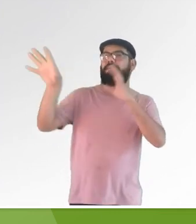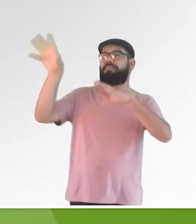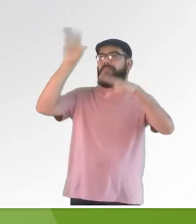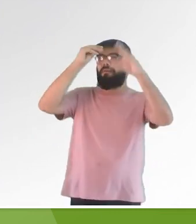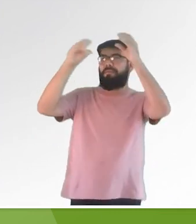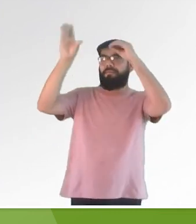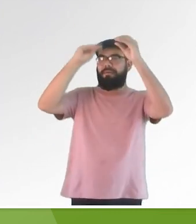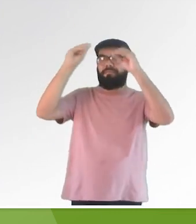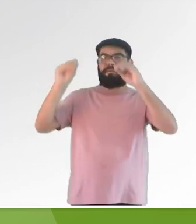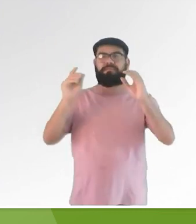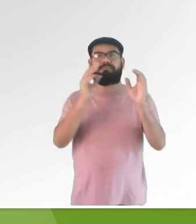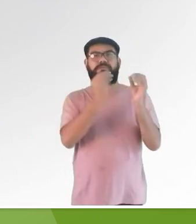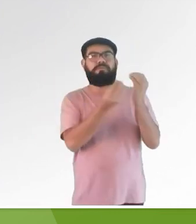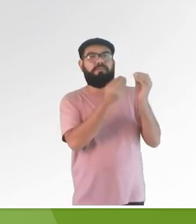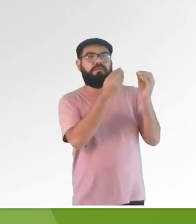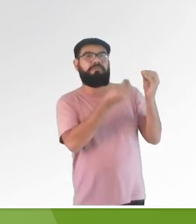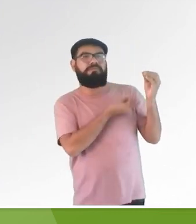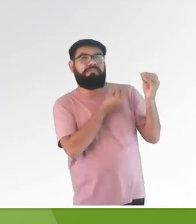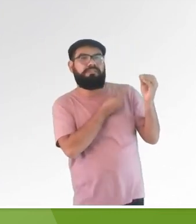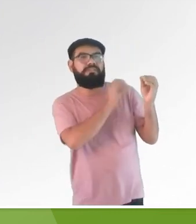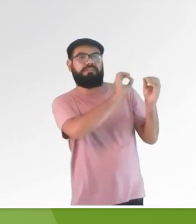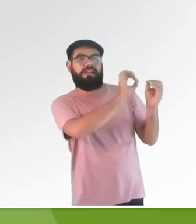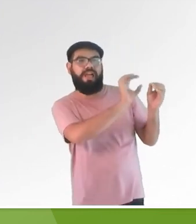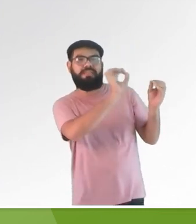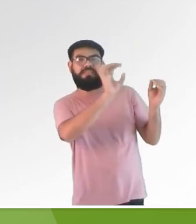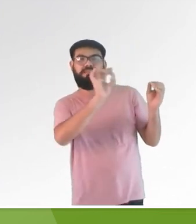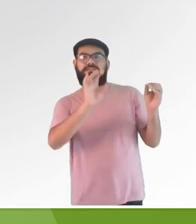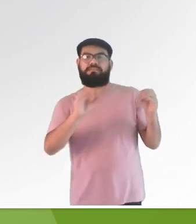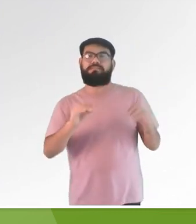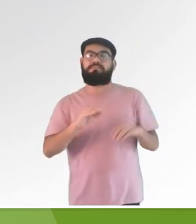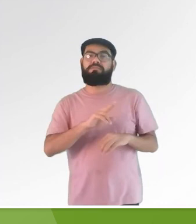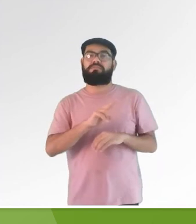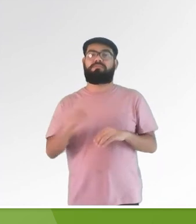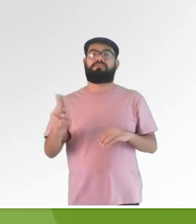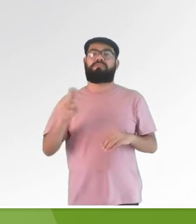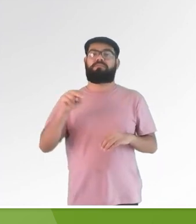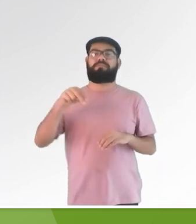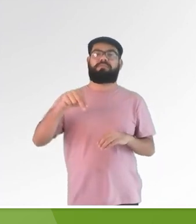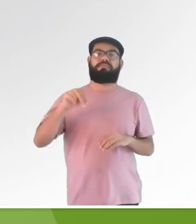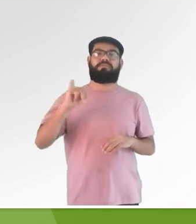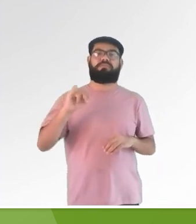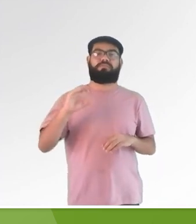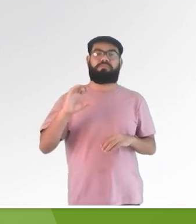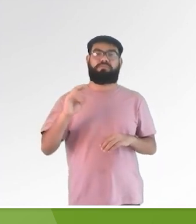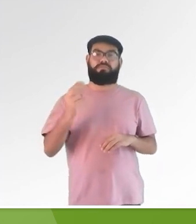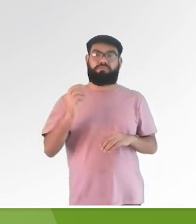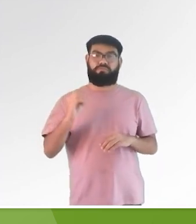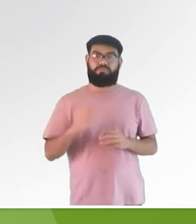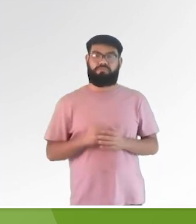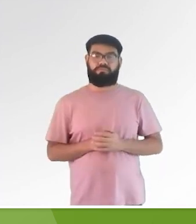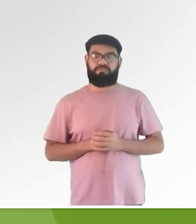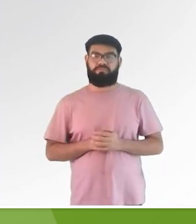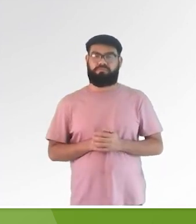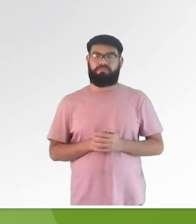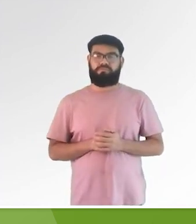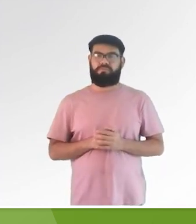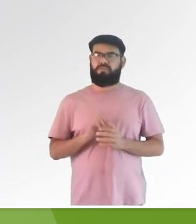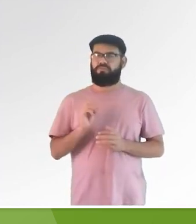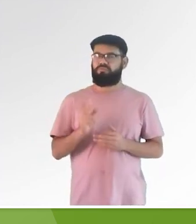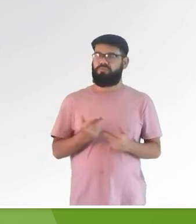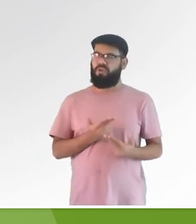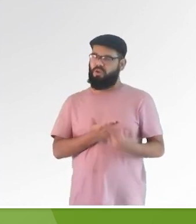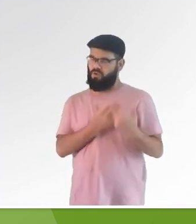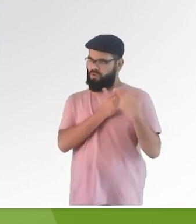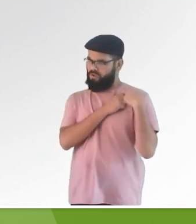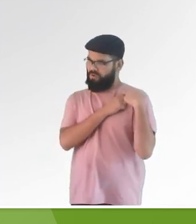padrões e ao modo de vida de uma espécie, a gente chama de nicho ecológico, tá? Então, não é somente o papel daquela espécie na